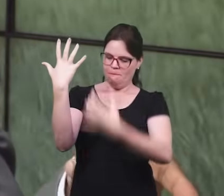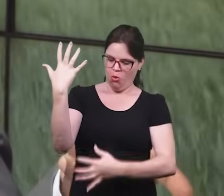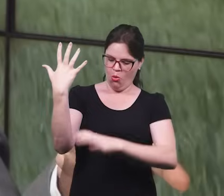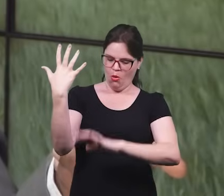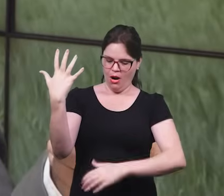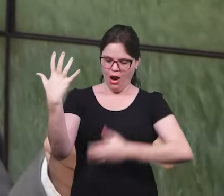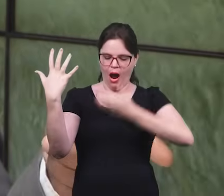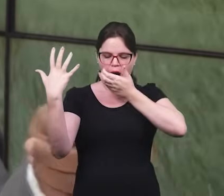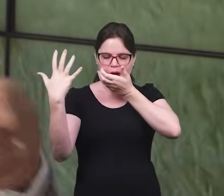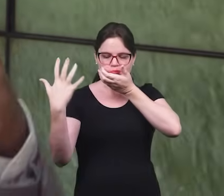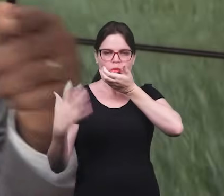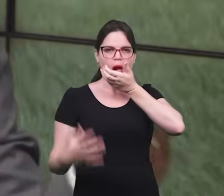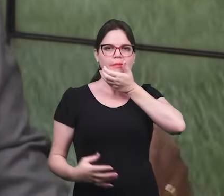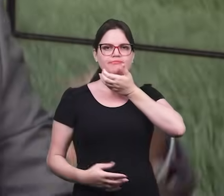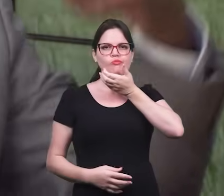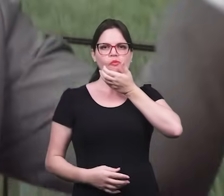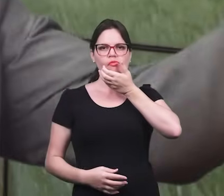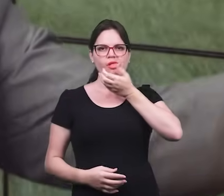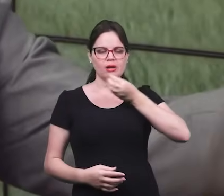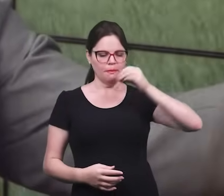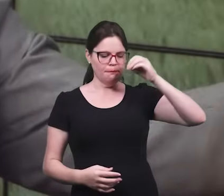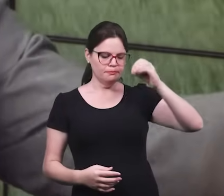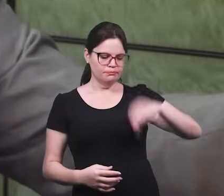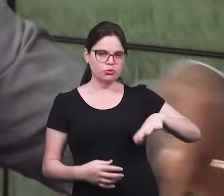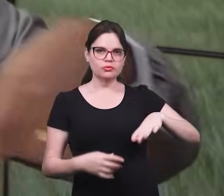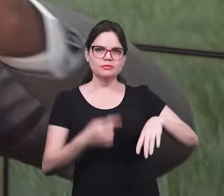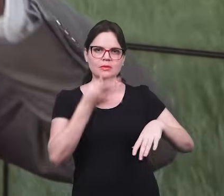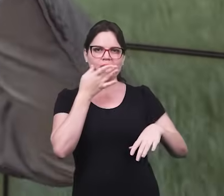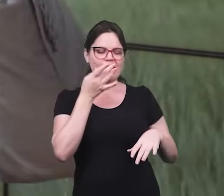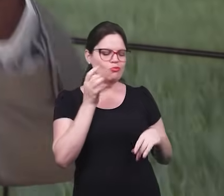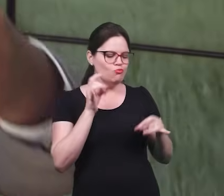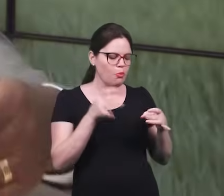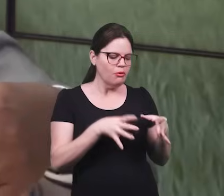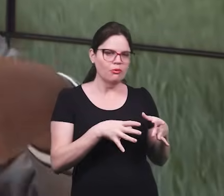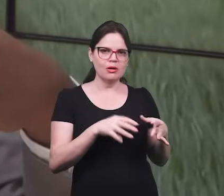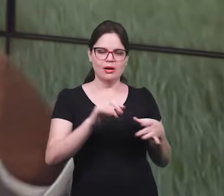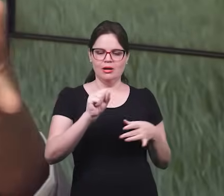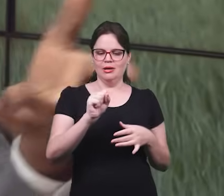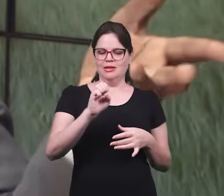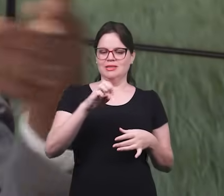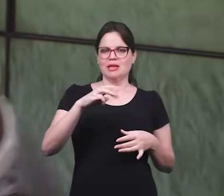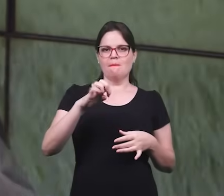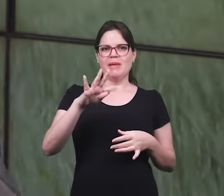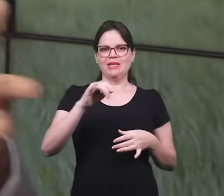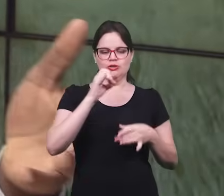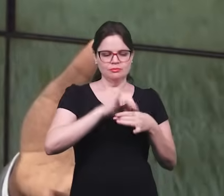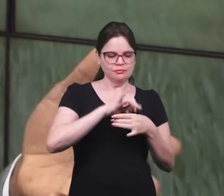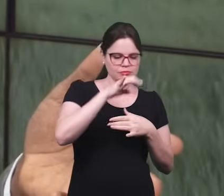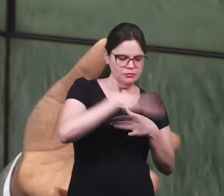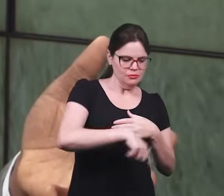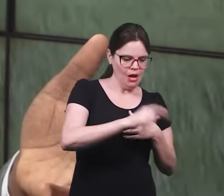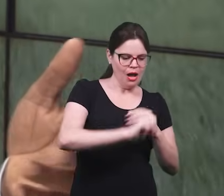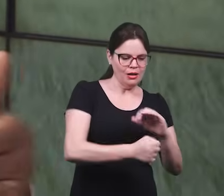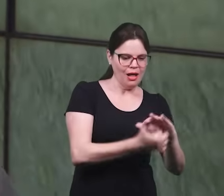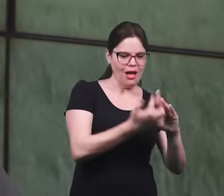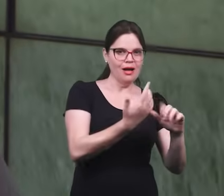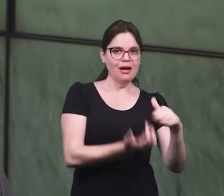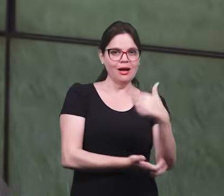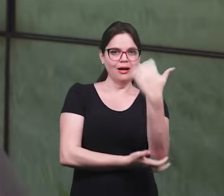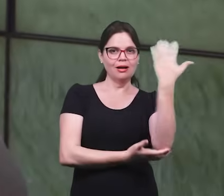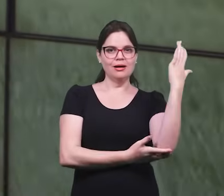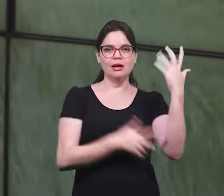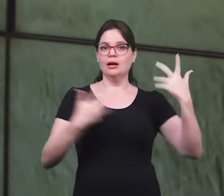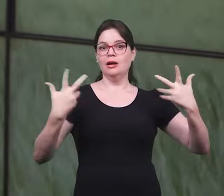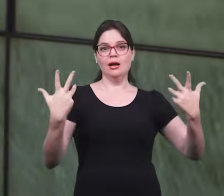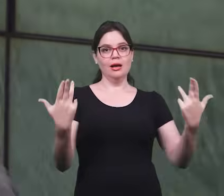como é que aquela árvore permanece porque vai gerar uma nova a semente vai gerando uma nova uma nova uma nova assim é a nossa vida no Senhor o nosso bom